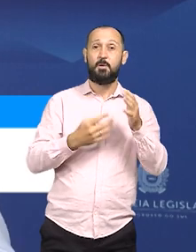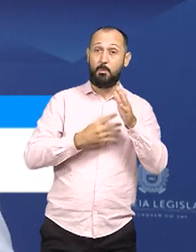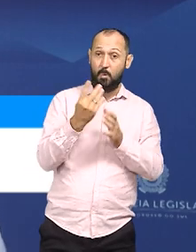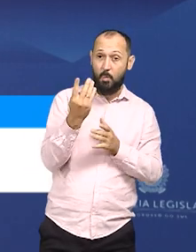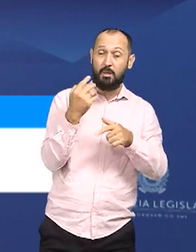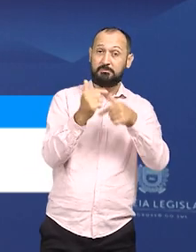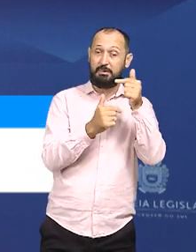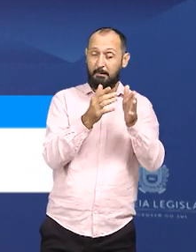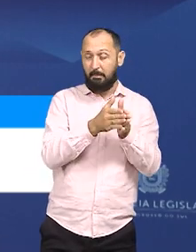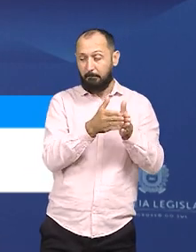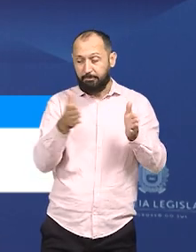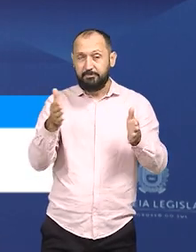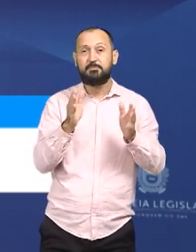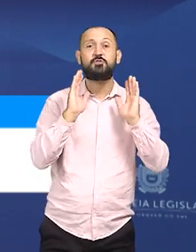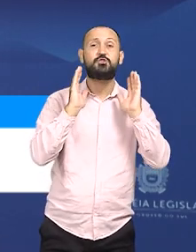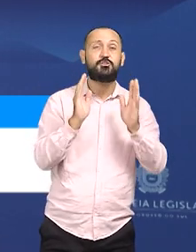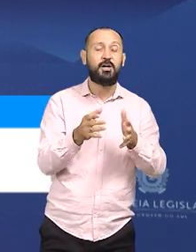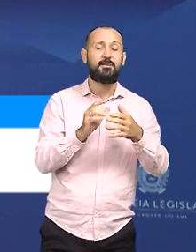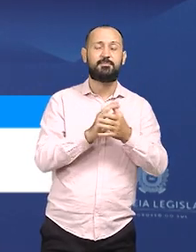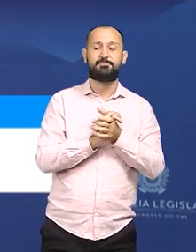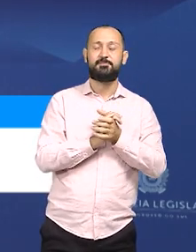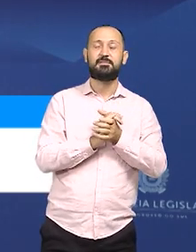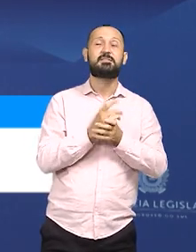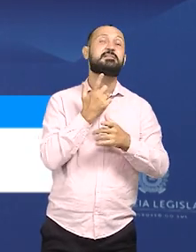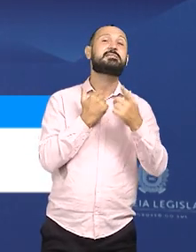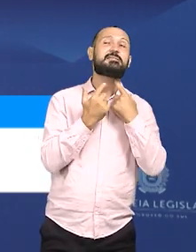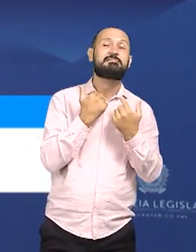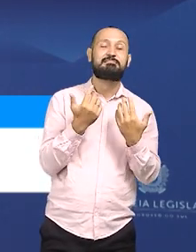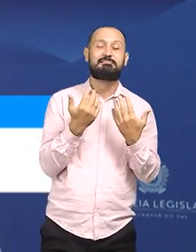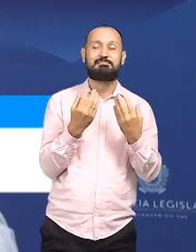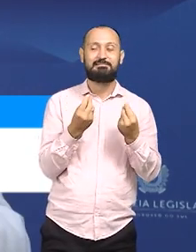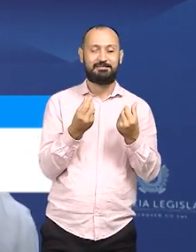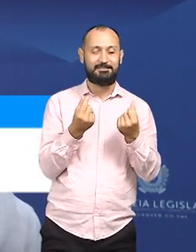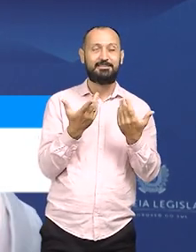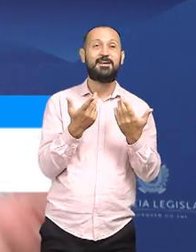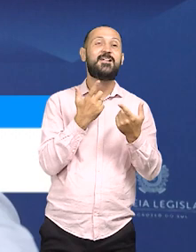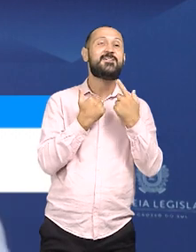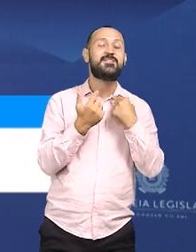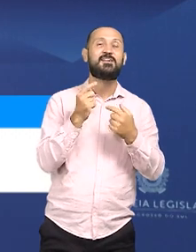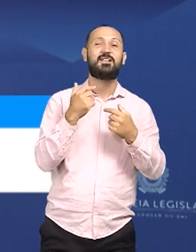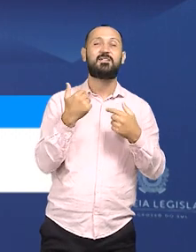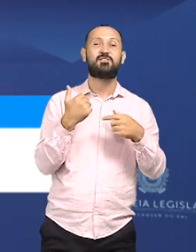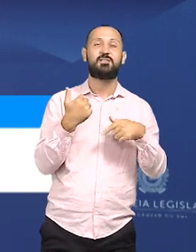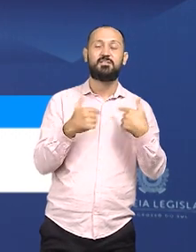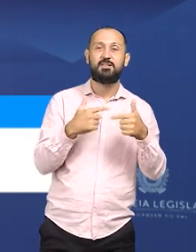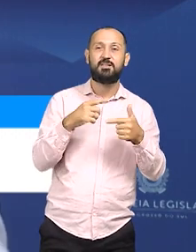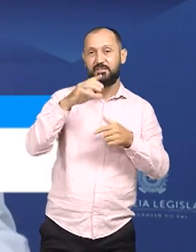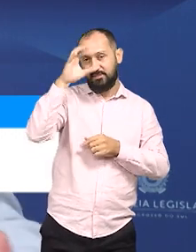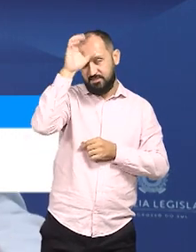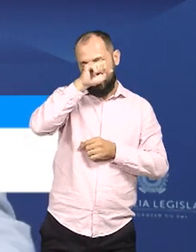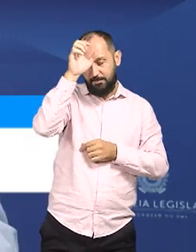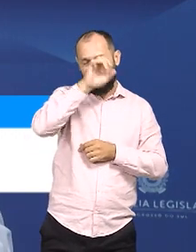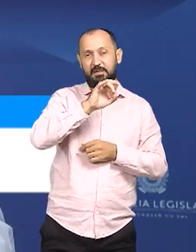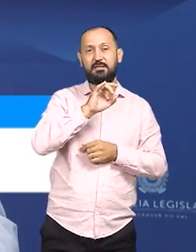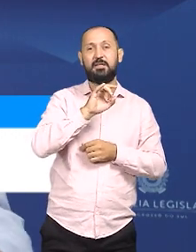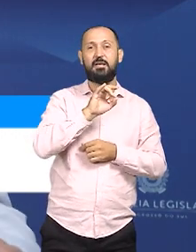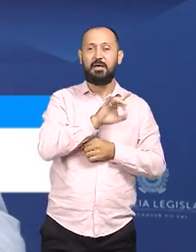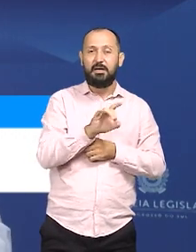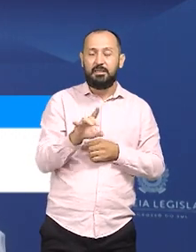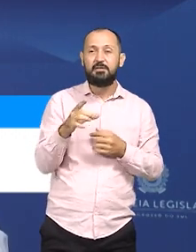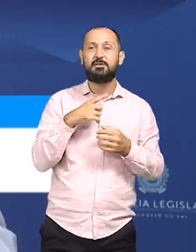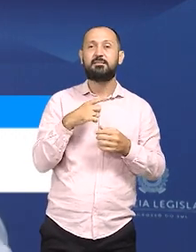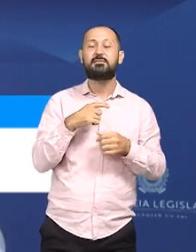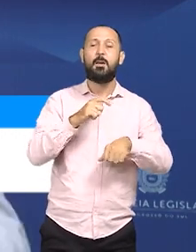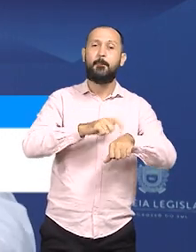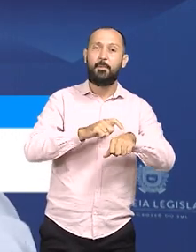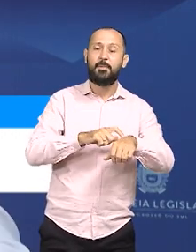pro meu quarto mandato e mas também além dessa disposição né com uma vontade muito grande de aprender cada cada